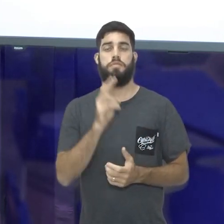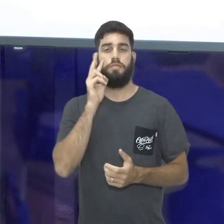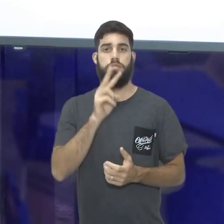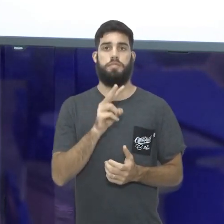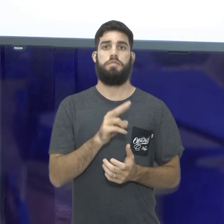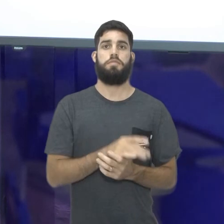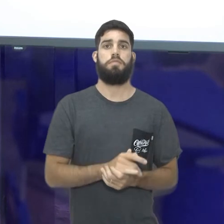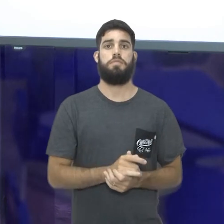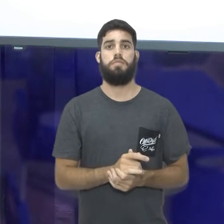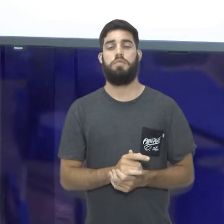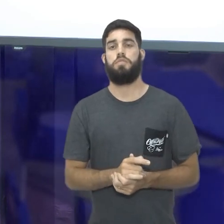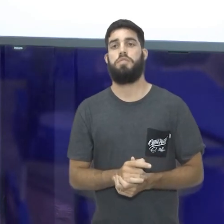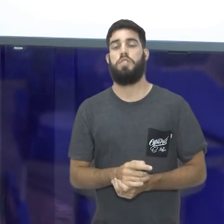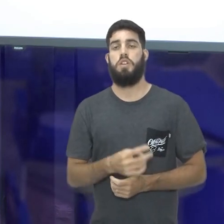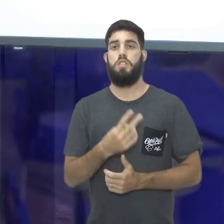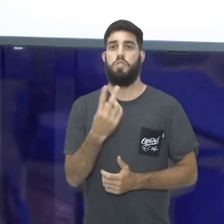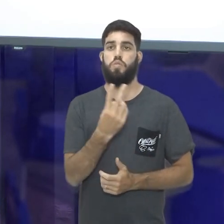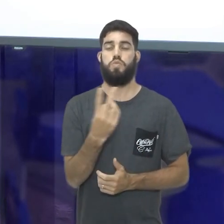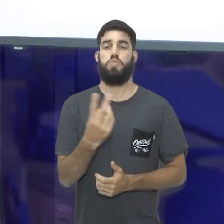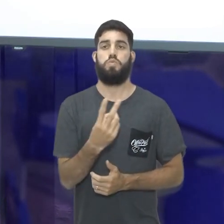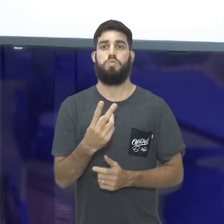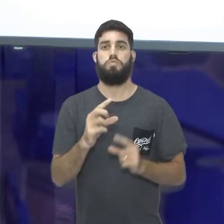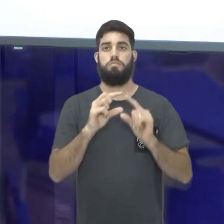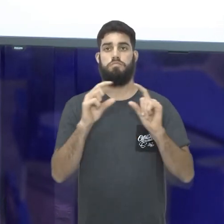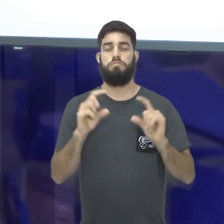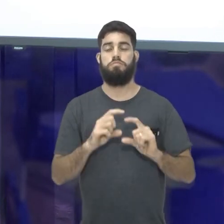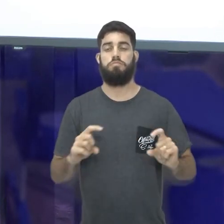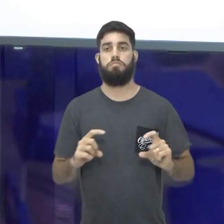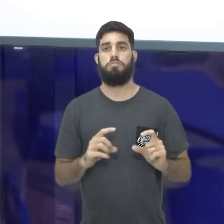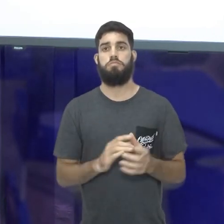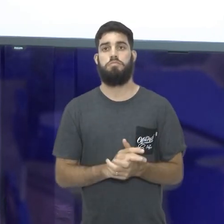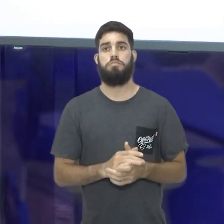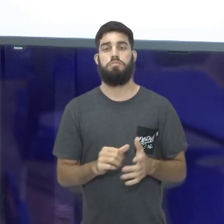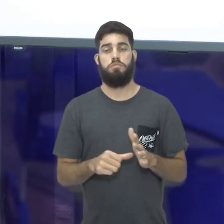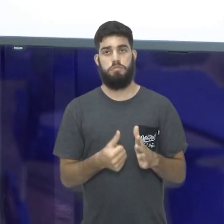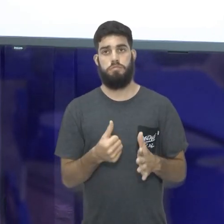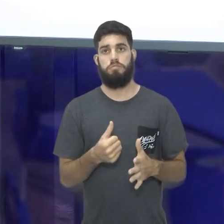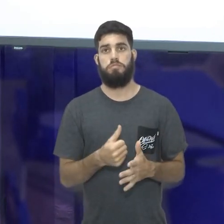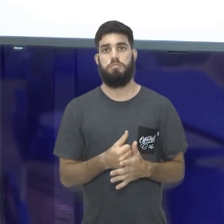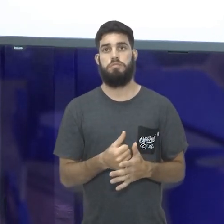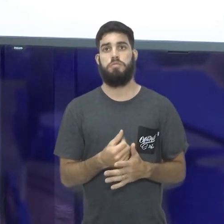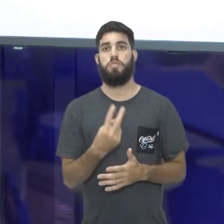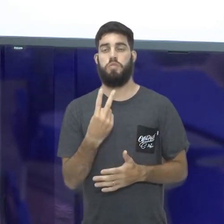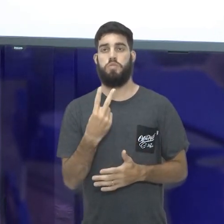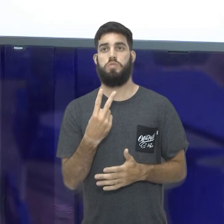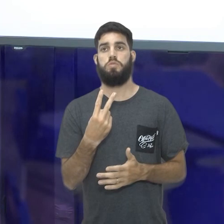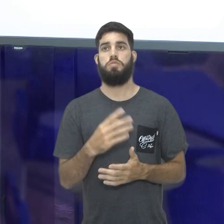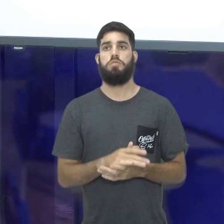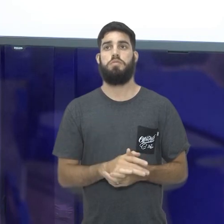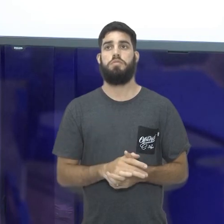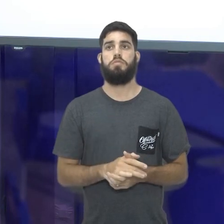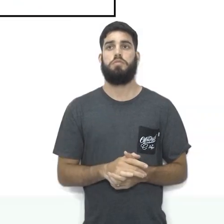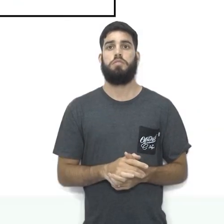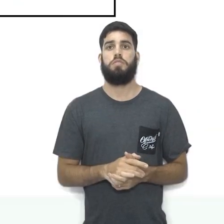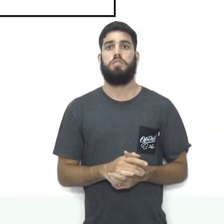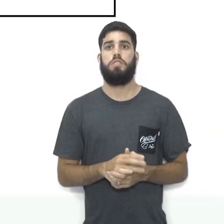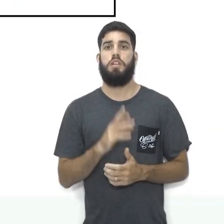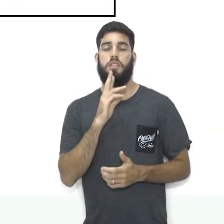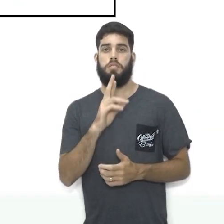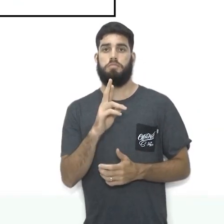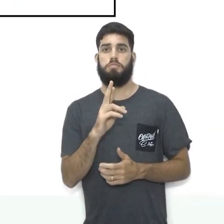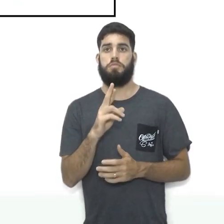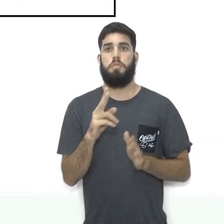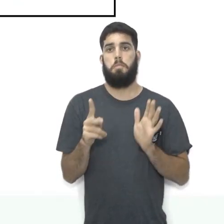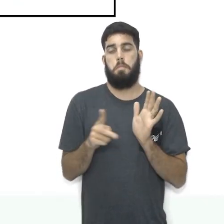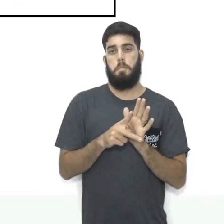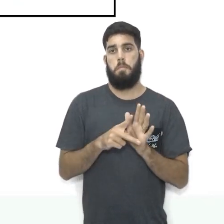problema ele vai trazer dois sistemas de equações do primeiro grau e com duas incógnitas. Essa é uma resposta pessoal, pois